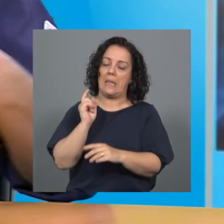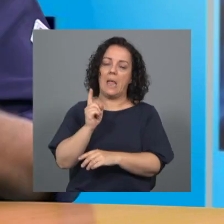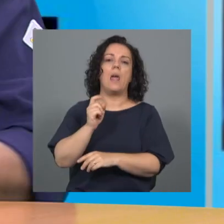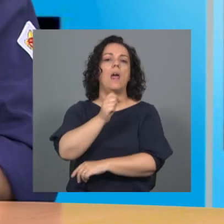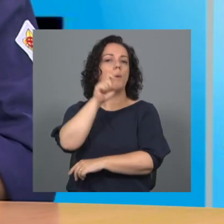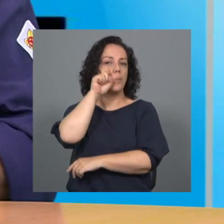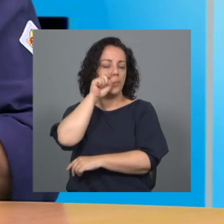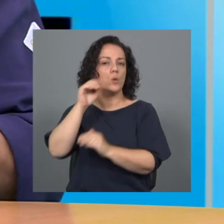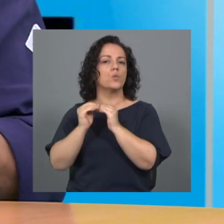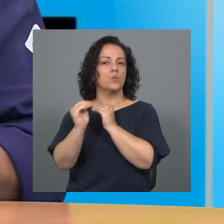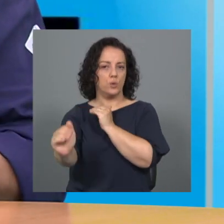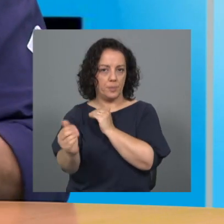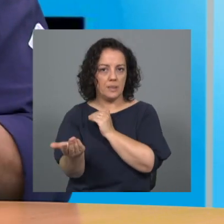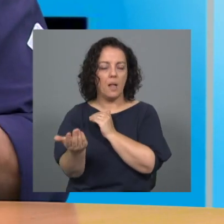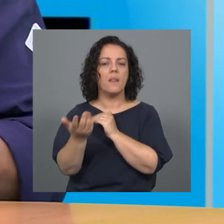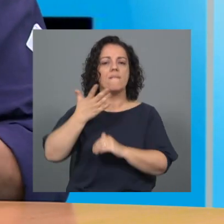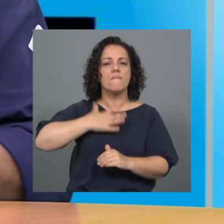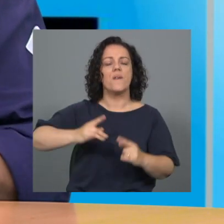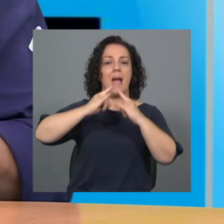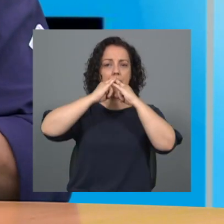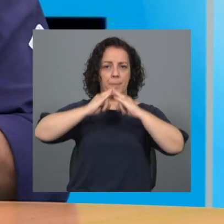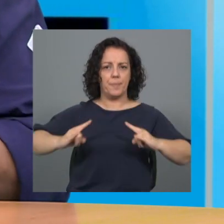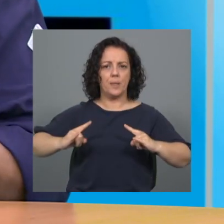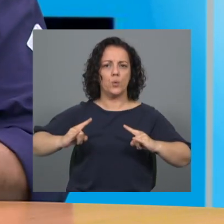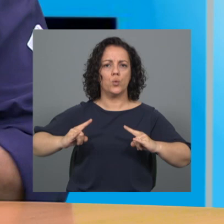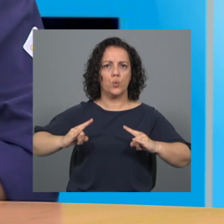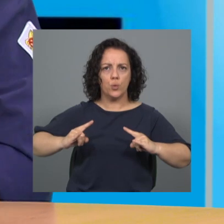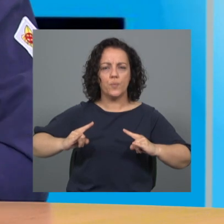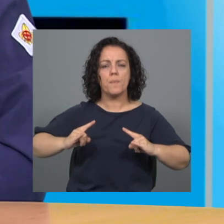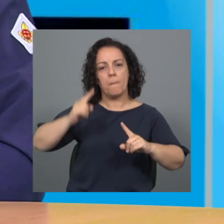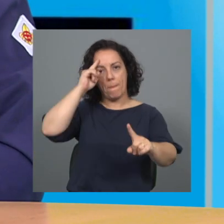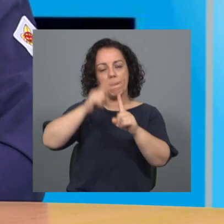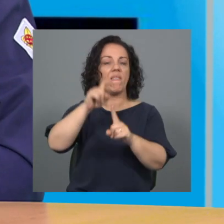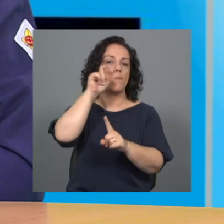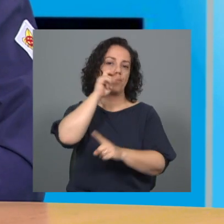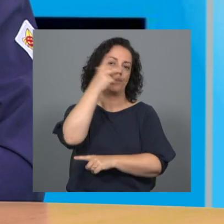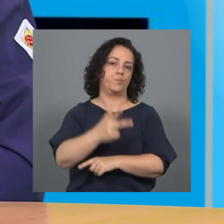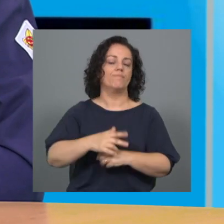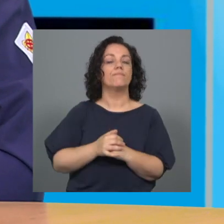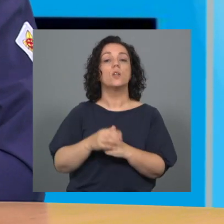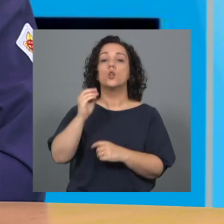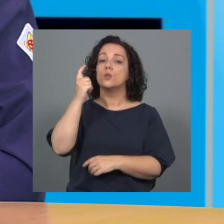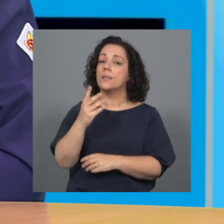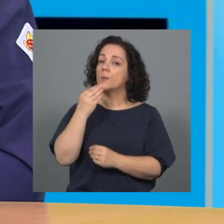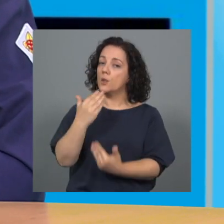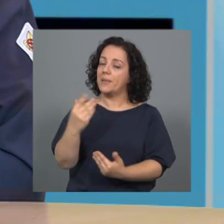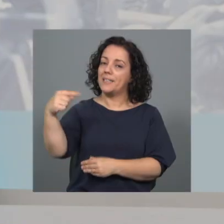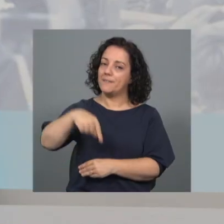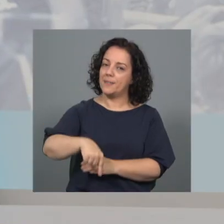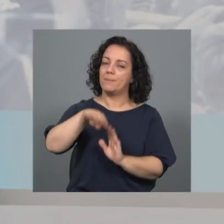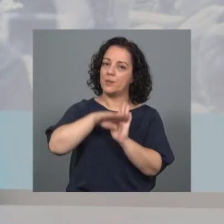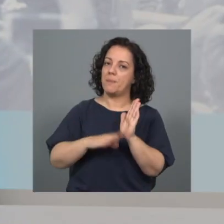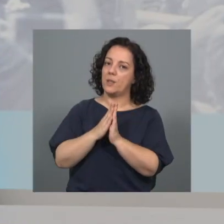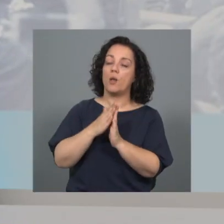momento, com a preocupação de fazermos um acampamento marcadamente sustentável. José Rodrigues, muito obrigado por ter estado aqui no programa. É um gosto e